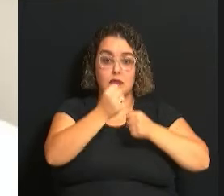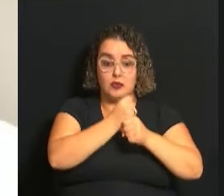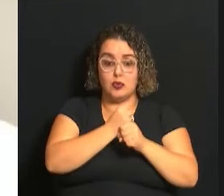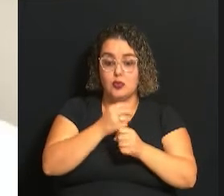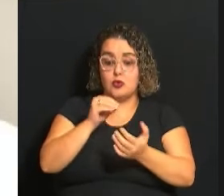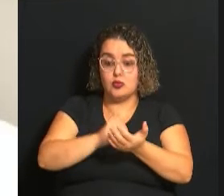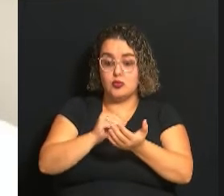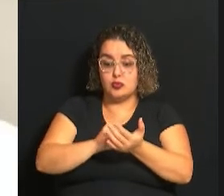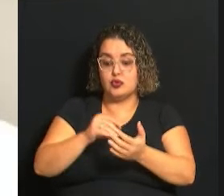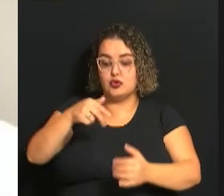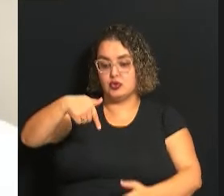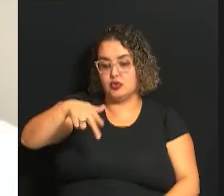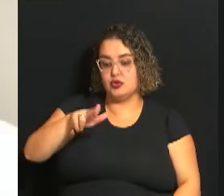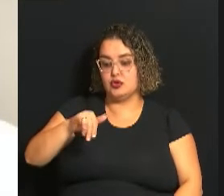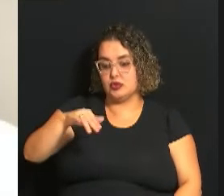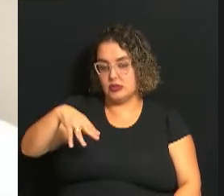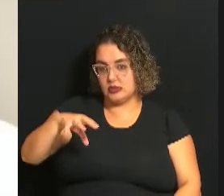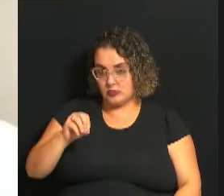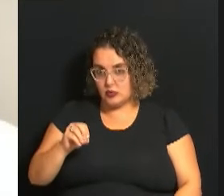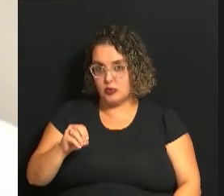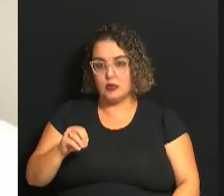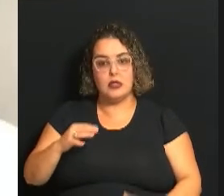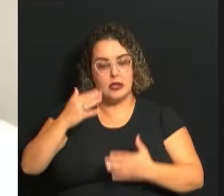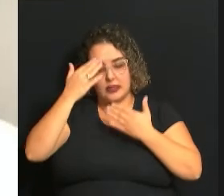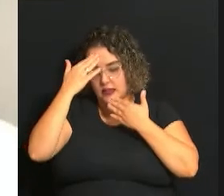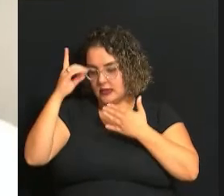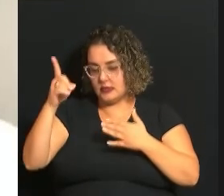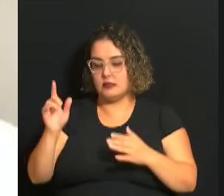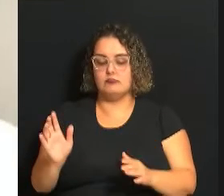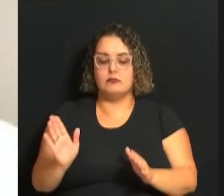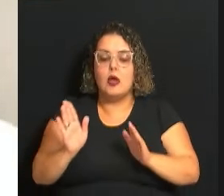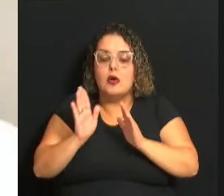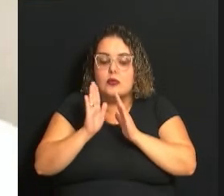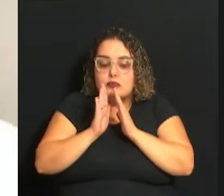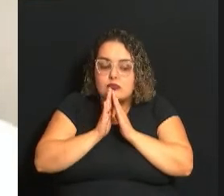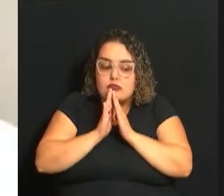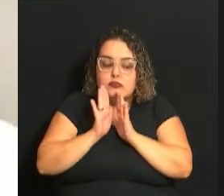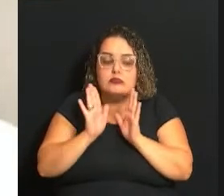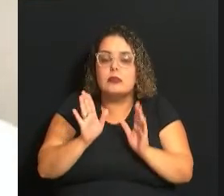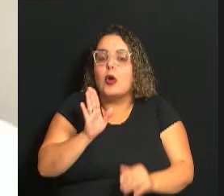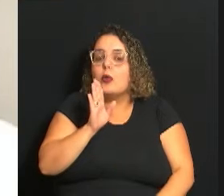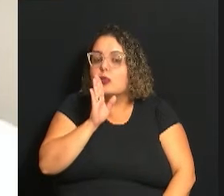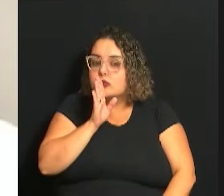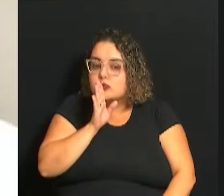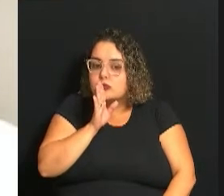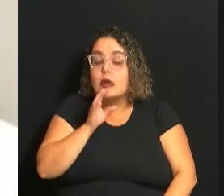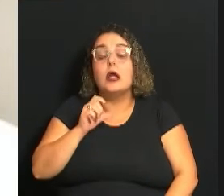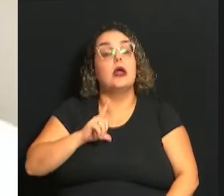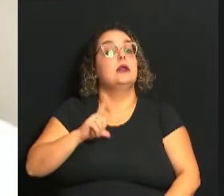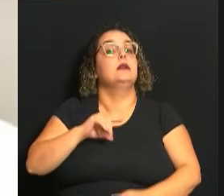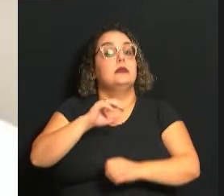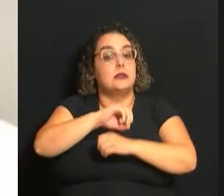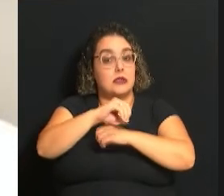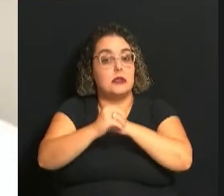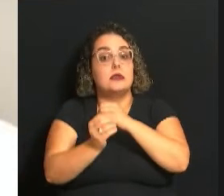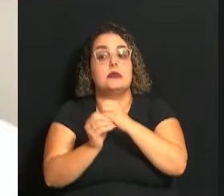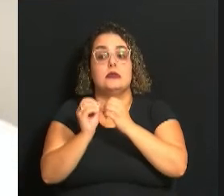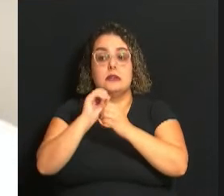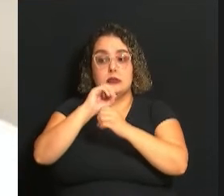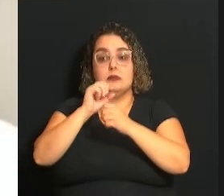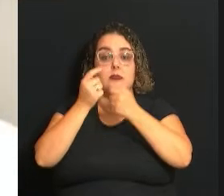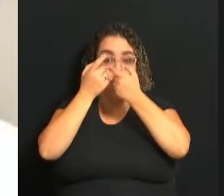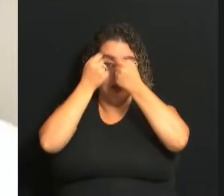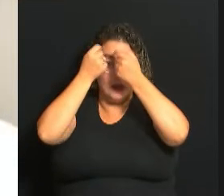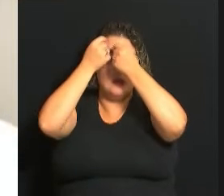E graças a Deus tá tudo quietinho, como diz o meu médico. Ainda existem células, sim, né, do cérebro